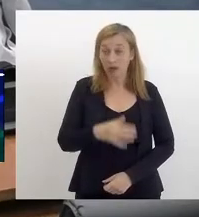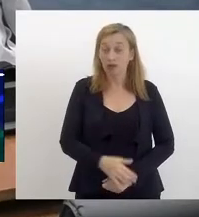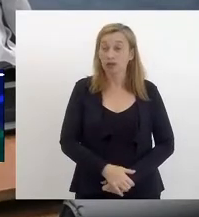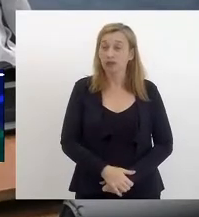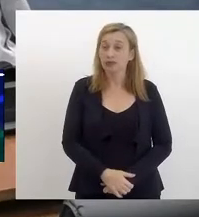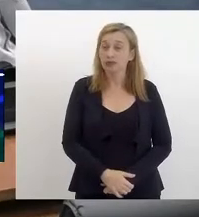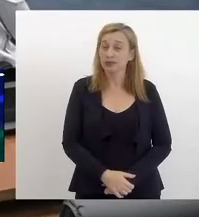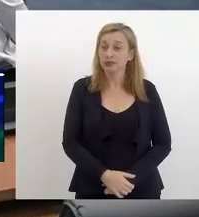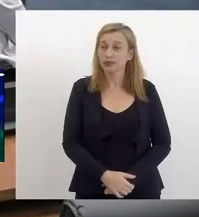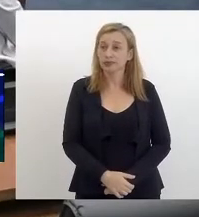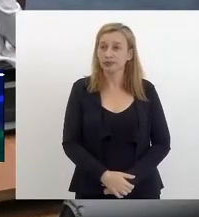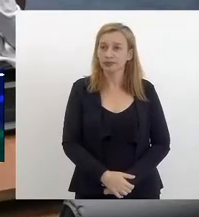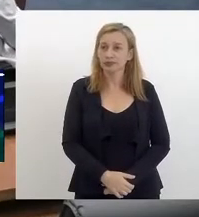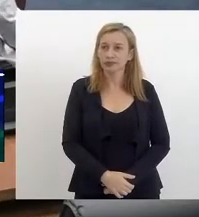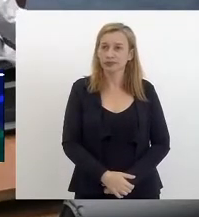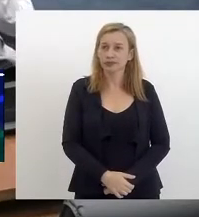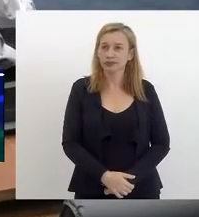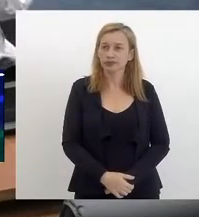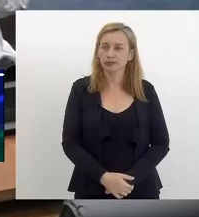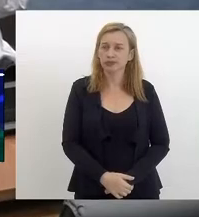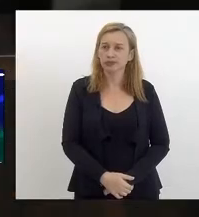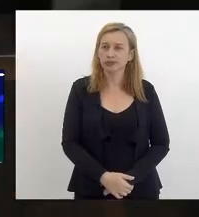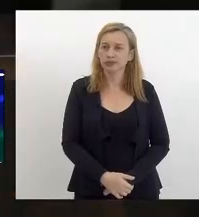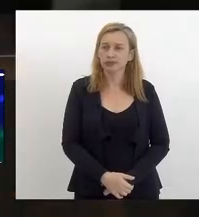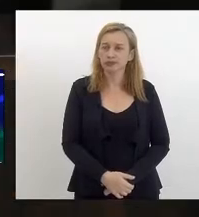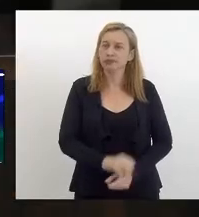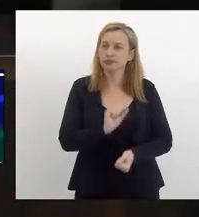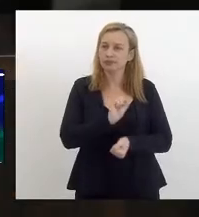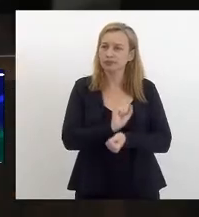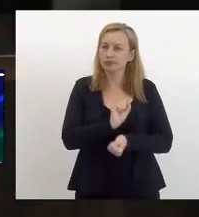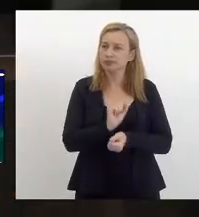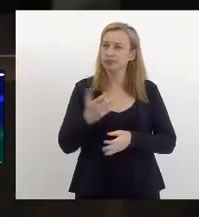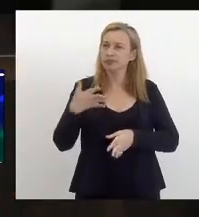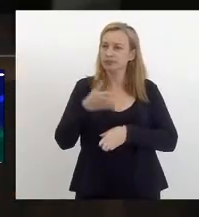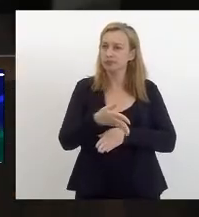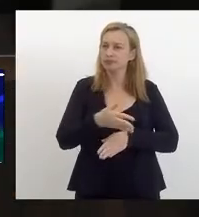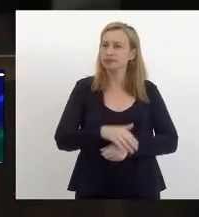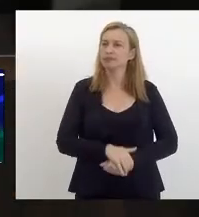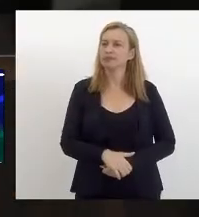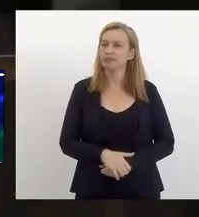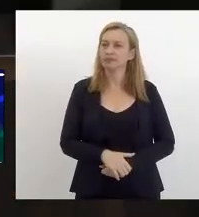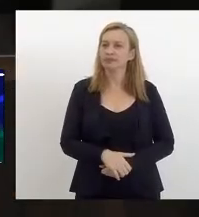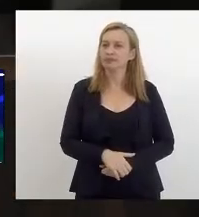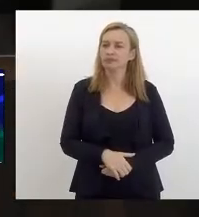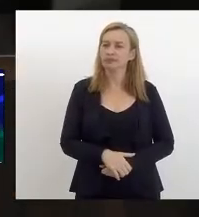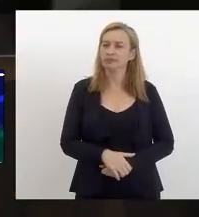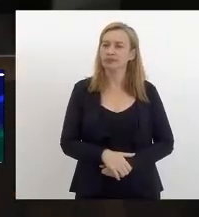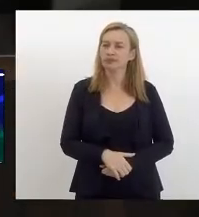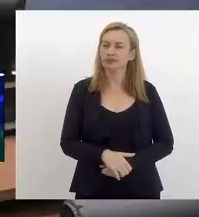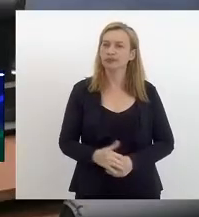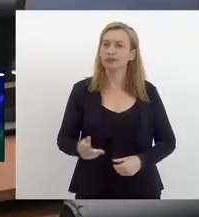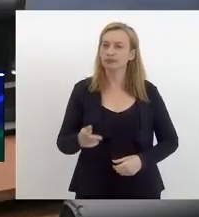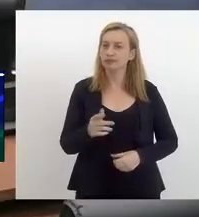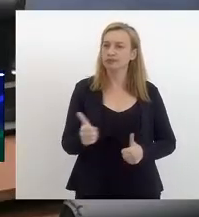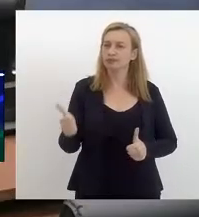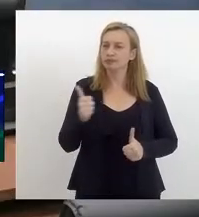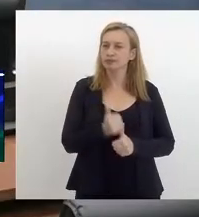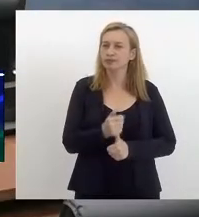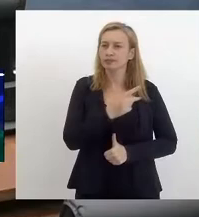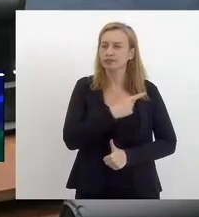e aguardo vossa excelência chegar portanto para passar na presidência